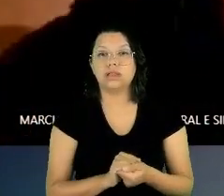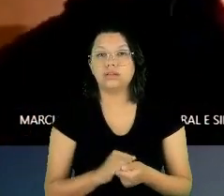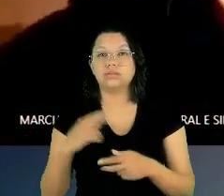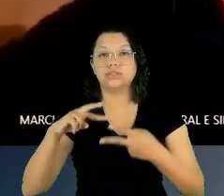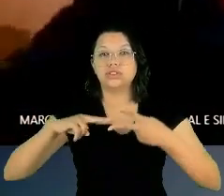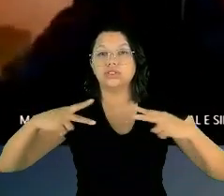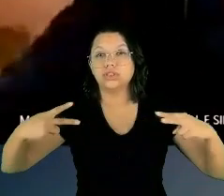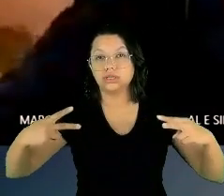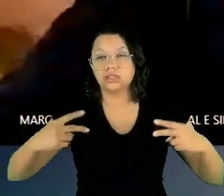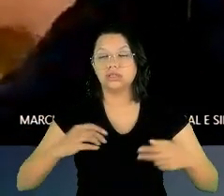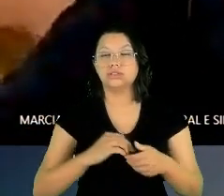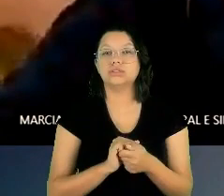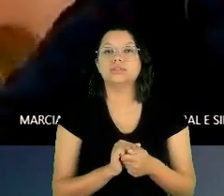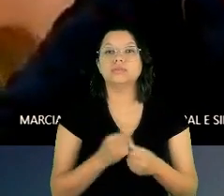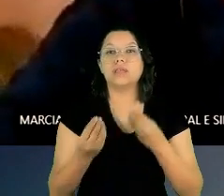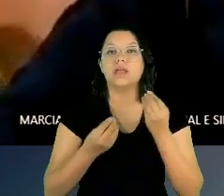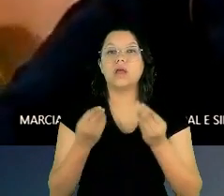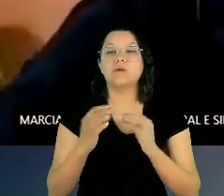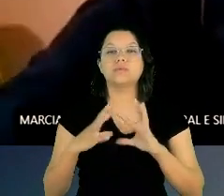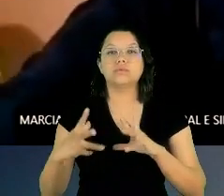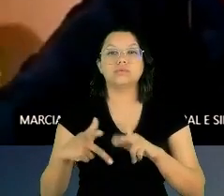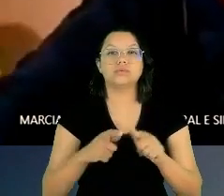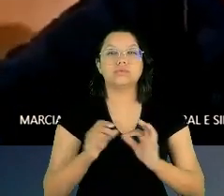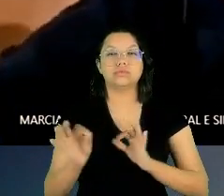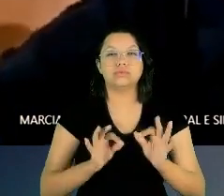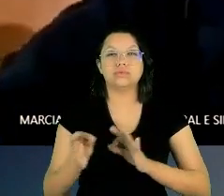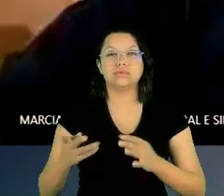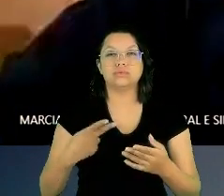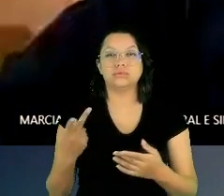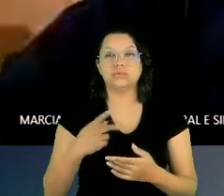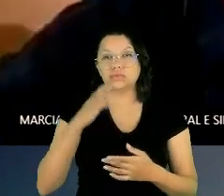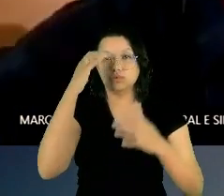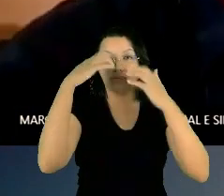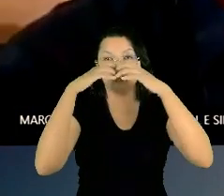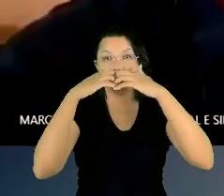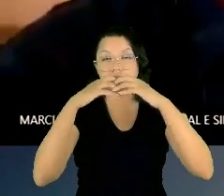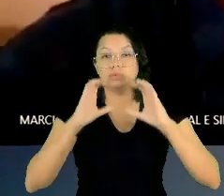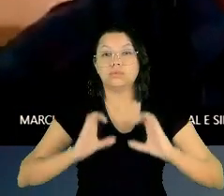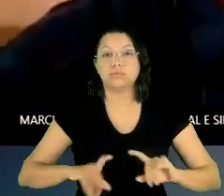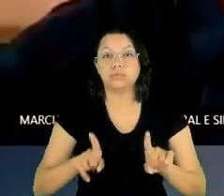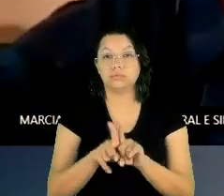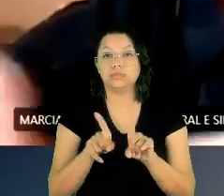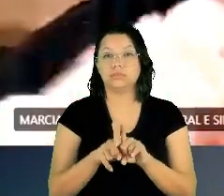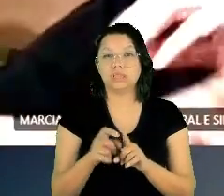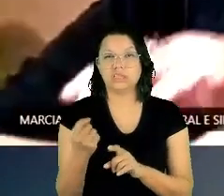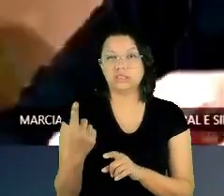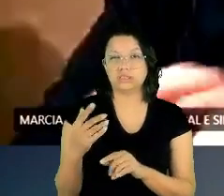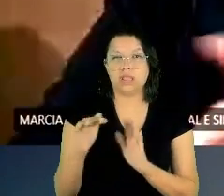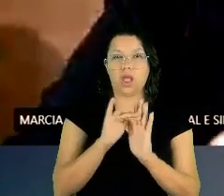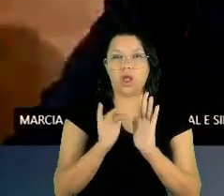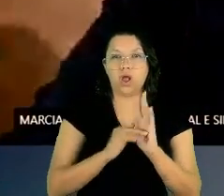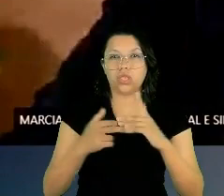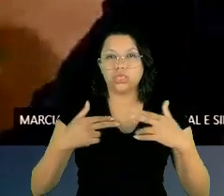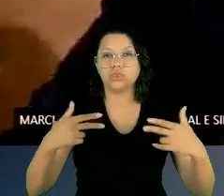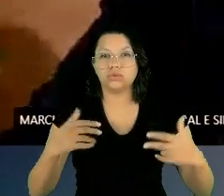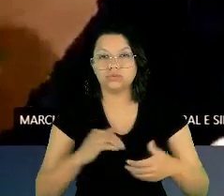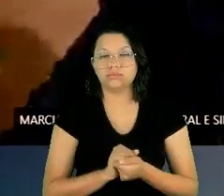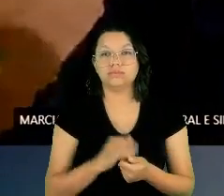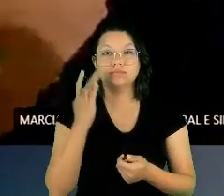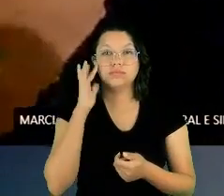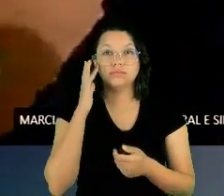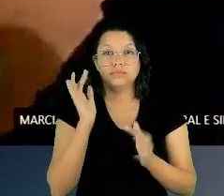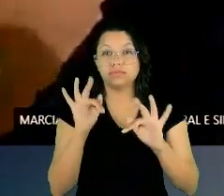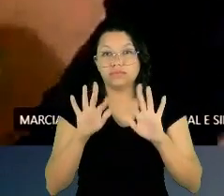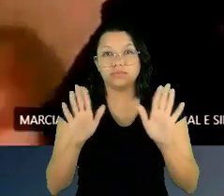social, cultural, genética, e como que tudo molda o nosso cérebro e o nosso comportamento. Chama A Estranha Ordem das